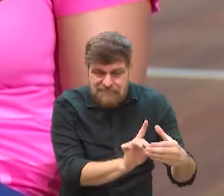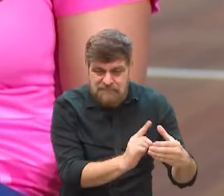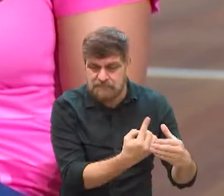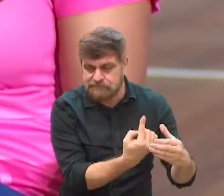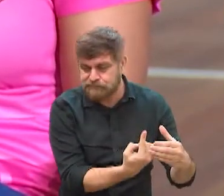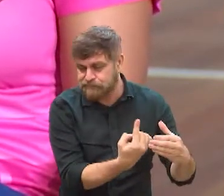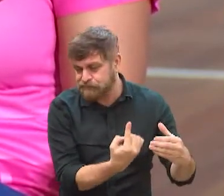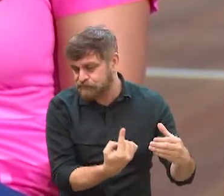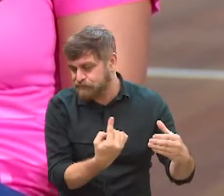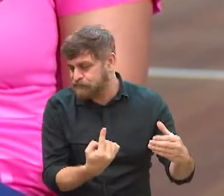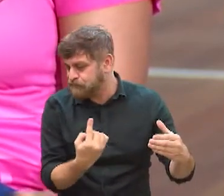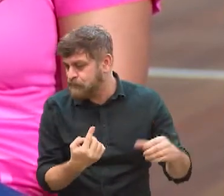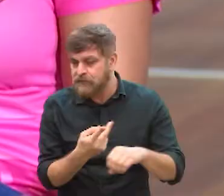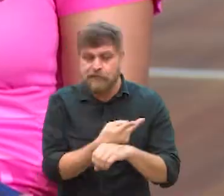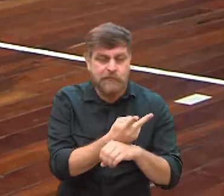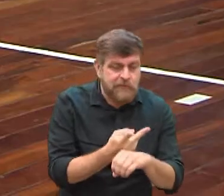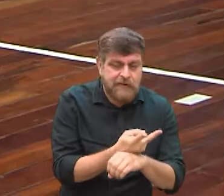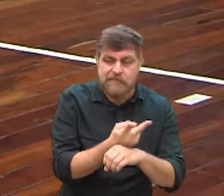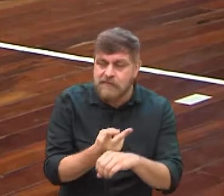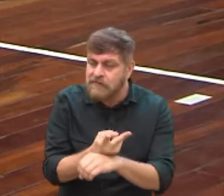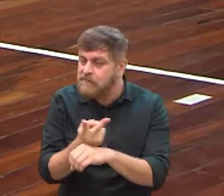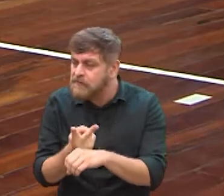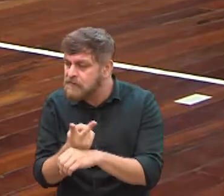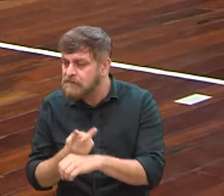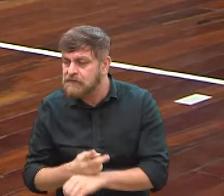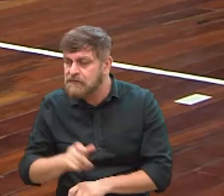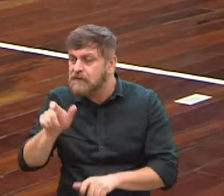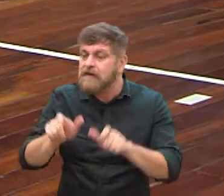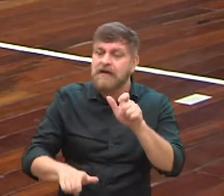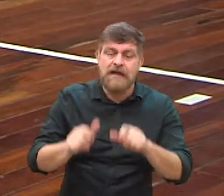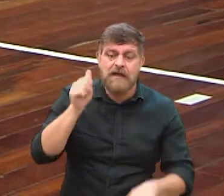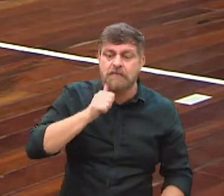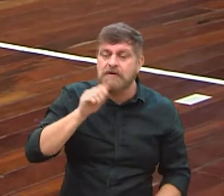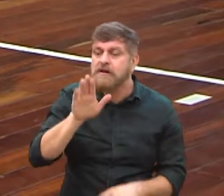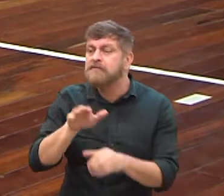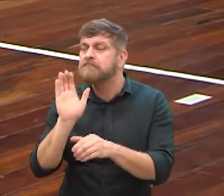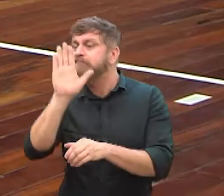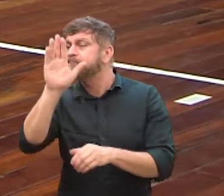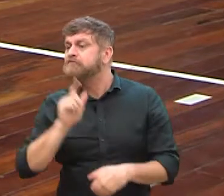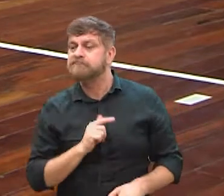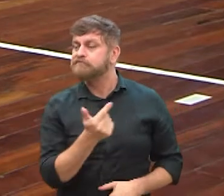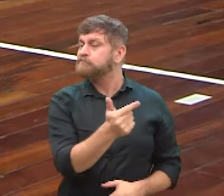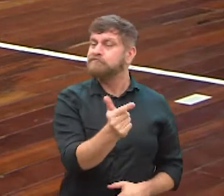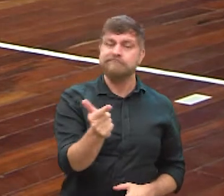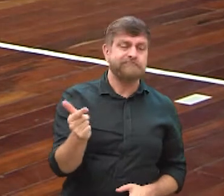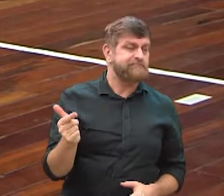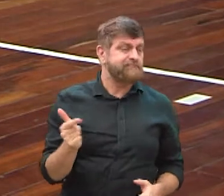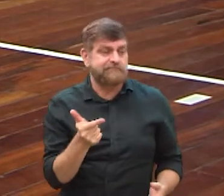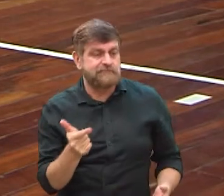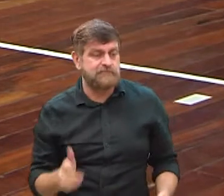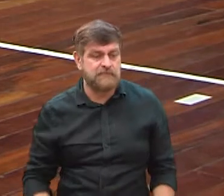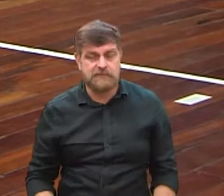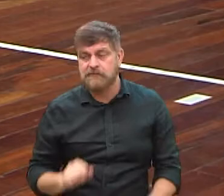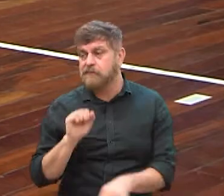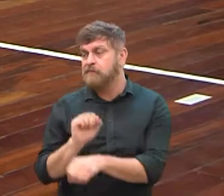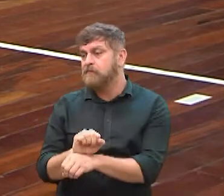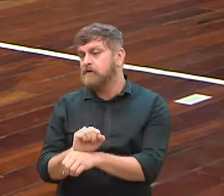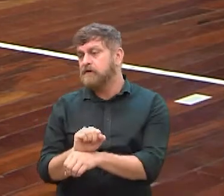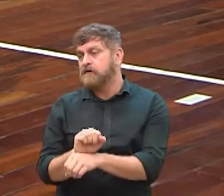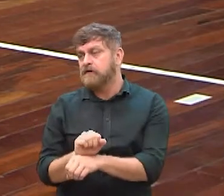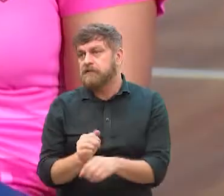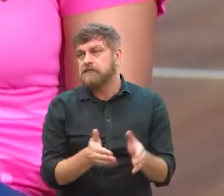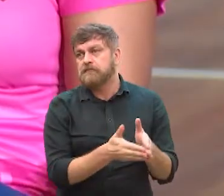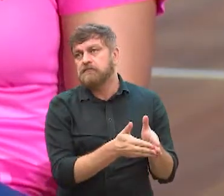consegue um time para jogar, tem jogadoras que acabam ficando sem time, ficam paradas durante